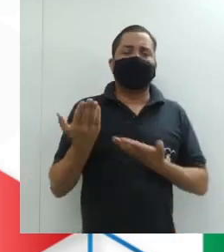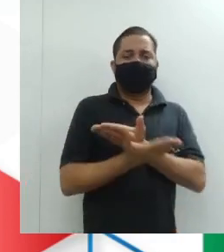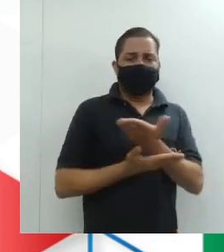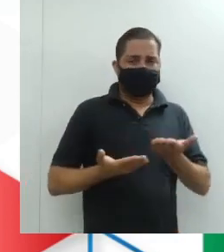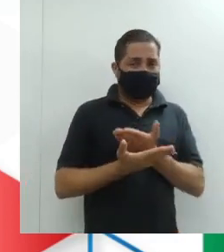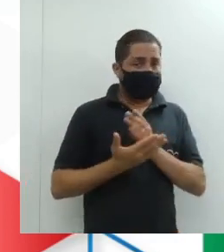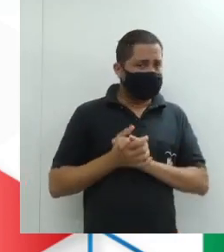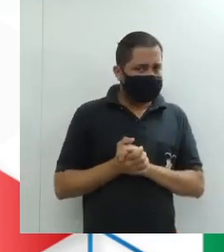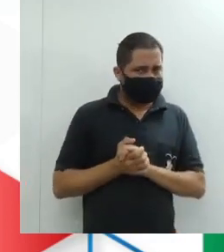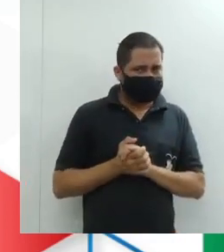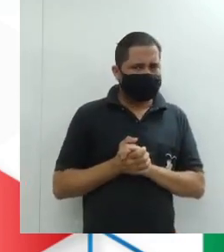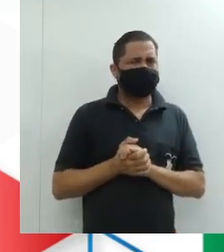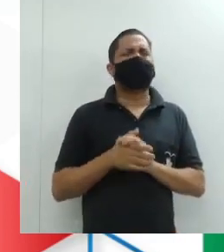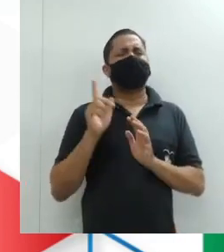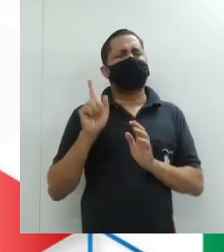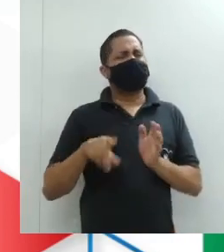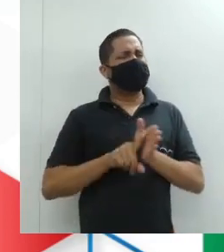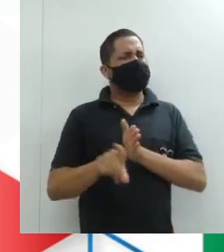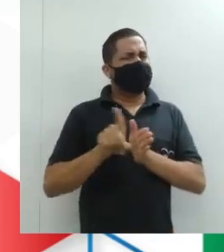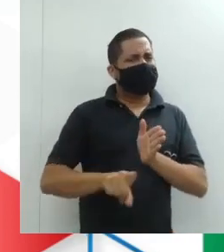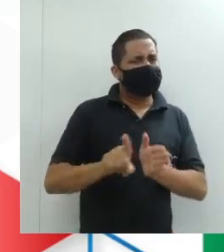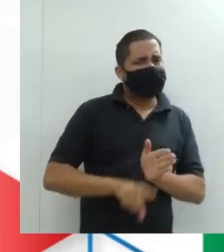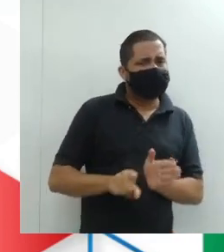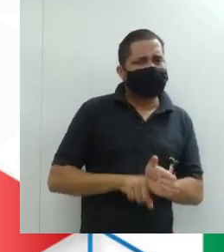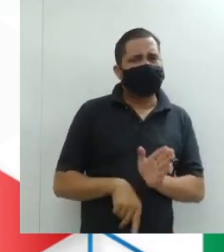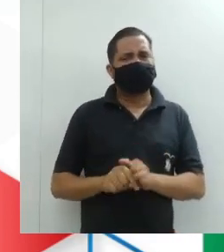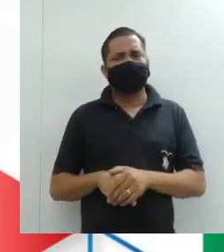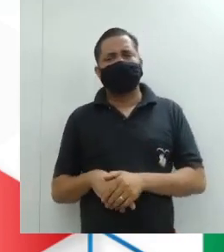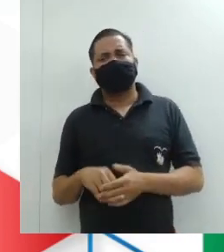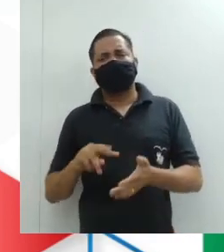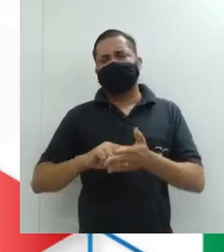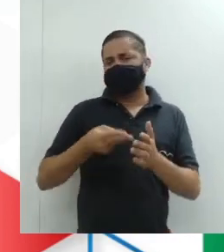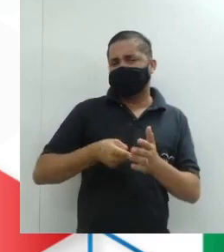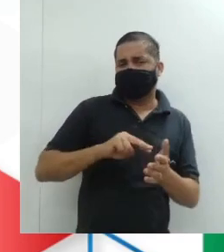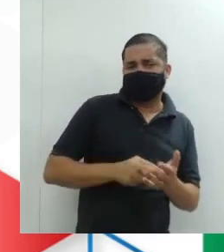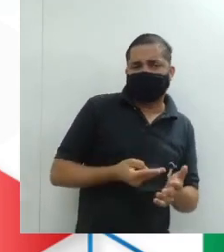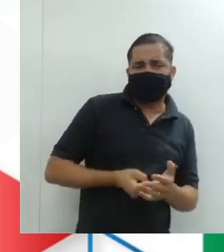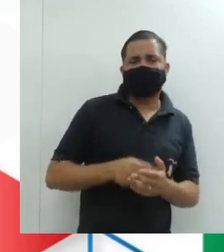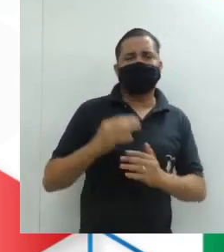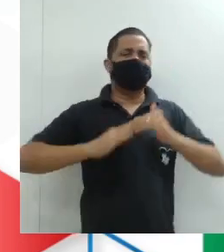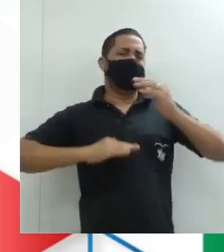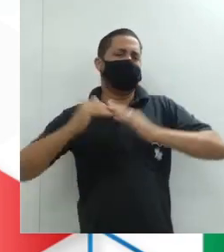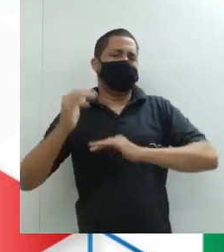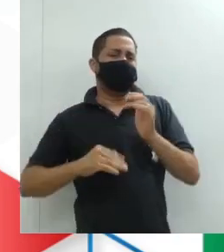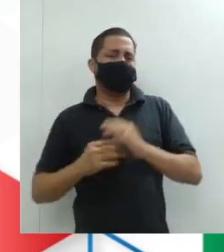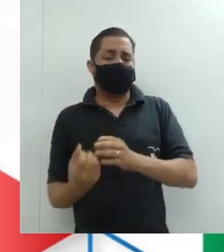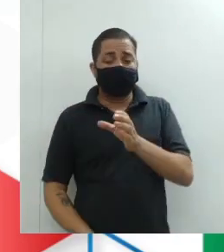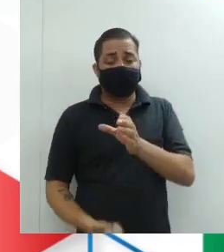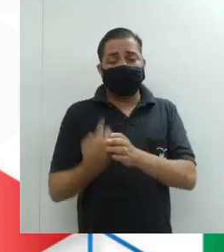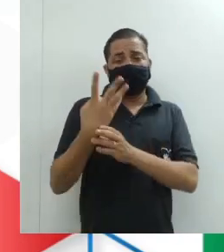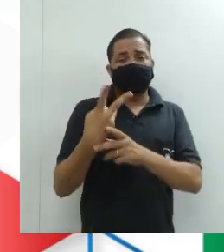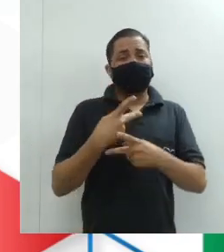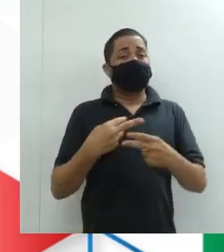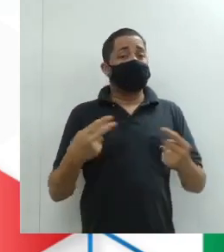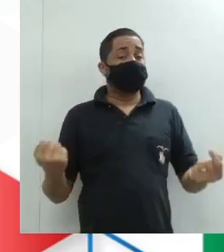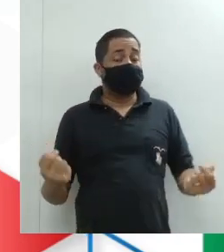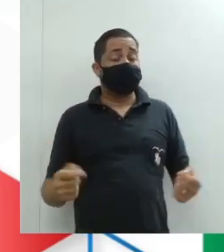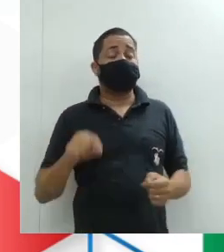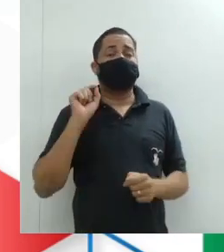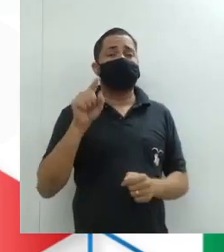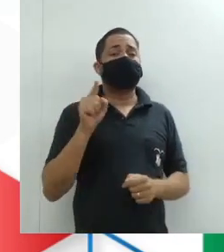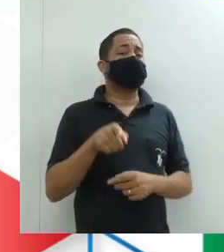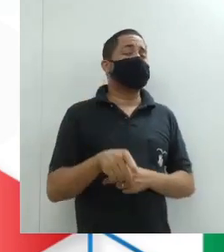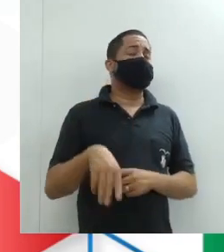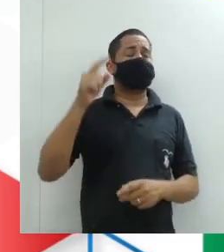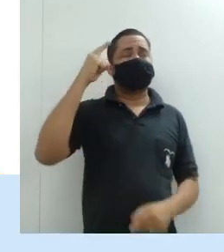relacionam. São perguntas sobre a essência, o significado, a estrutura, a origem das coisas. Quando vocês